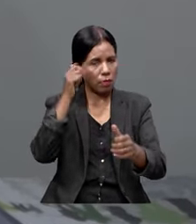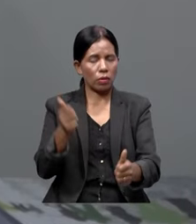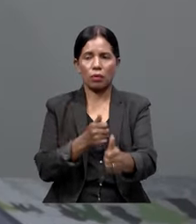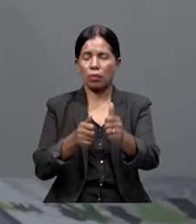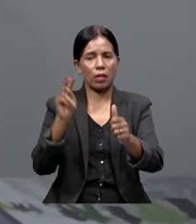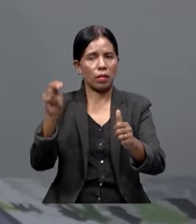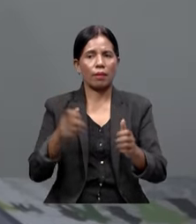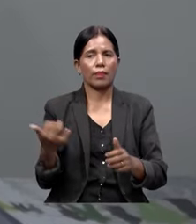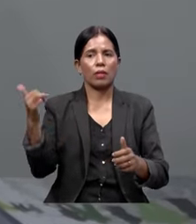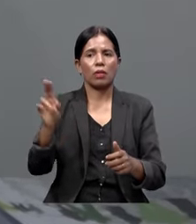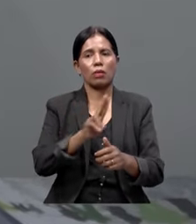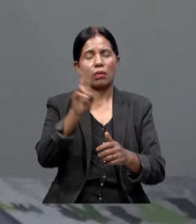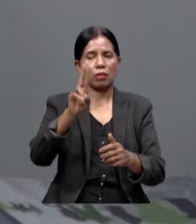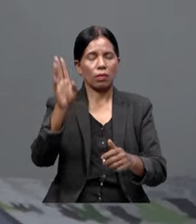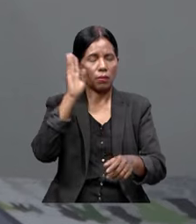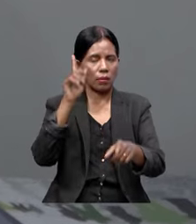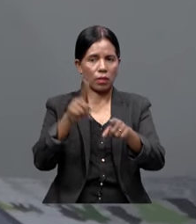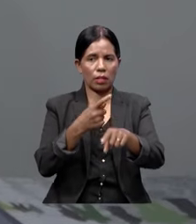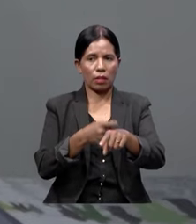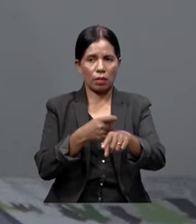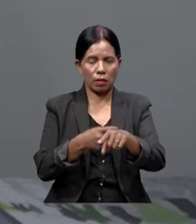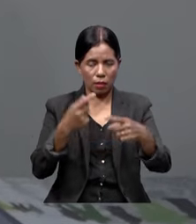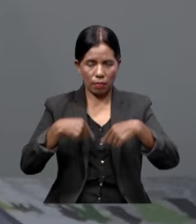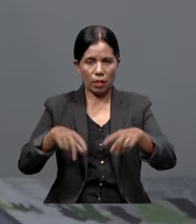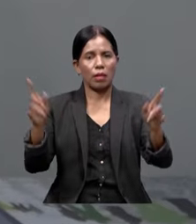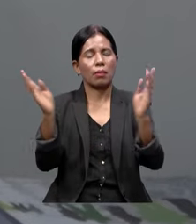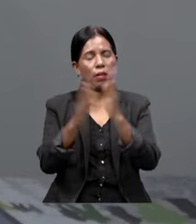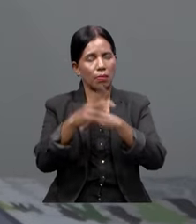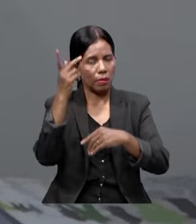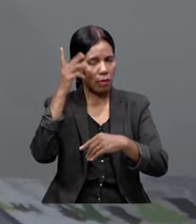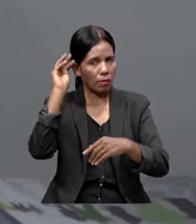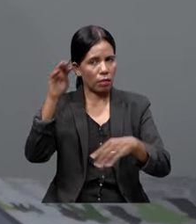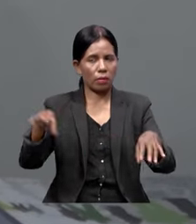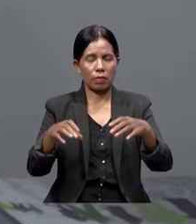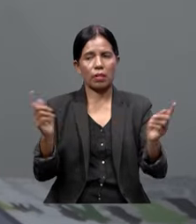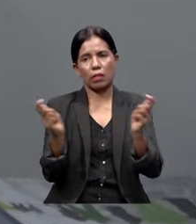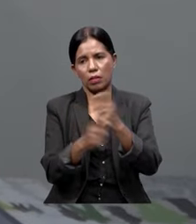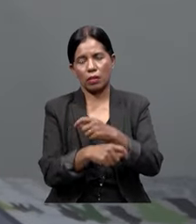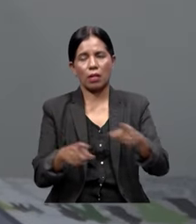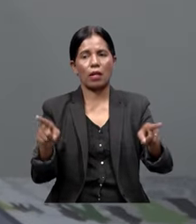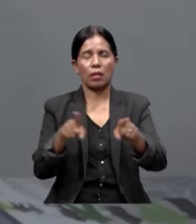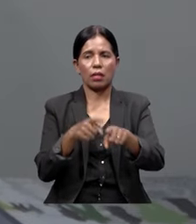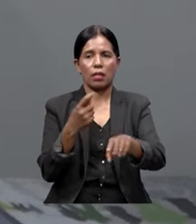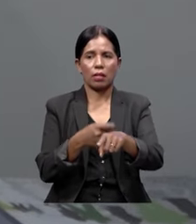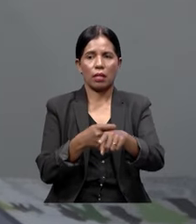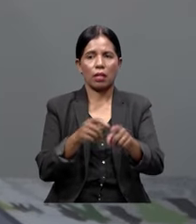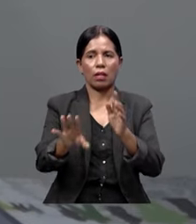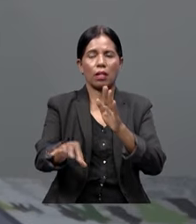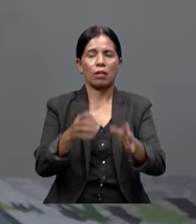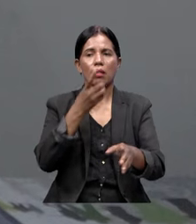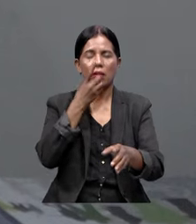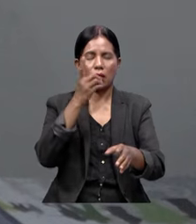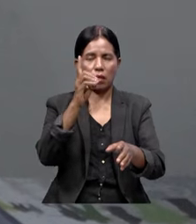laia sira ne aproveita mambote tempo ne ve mambote ile tejo do primeiro ministro serviço la dia que declu troca a nesse momento ne hetan pose ne haro declaração